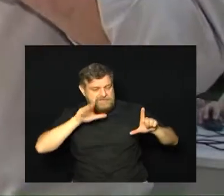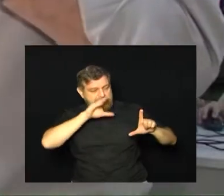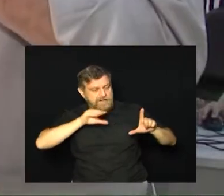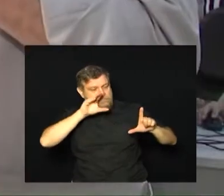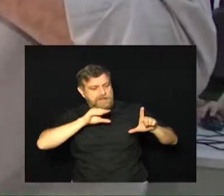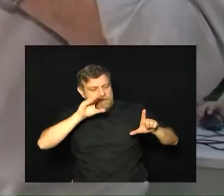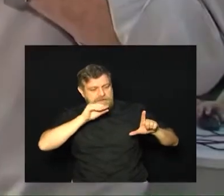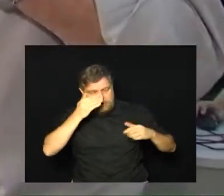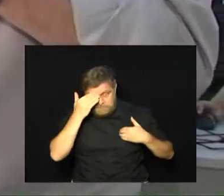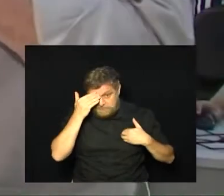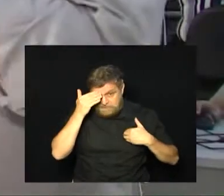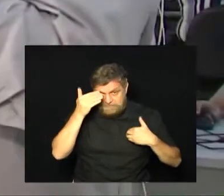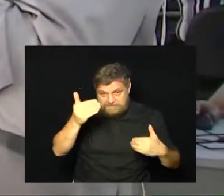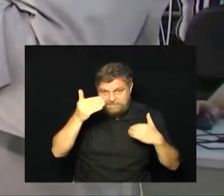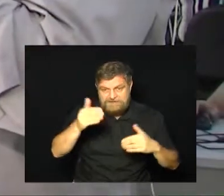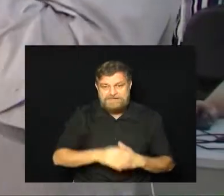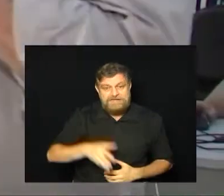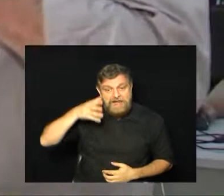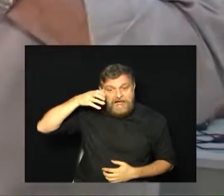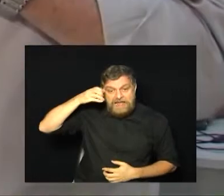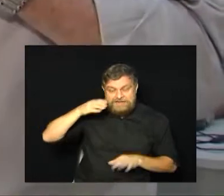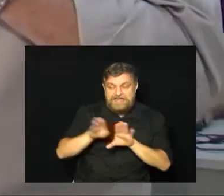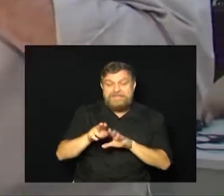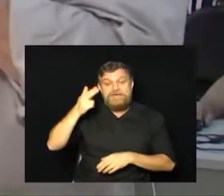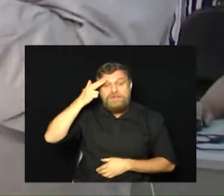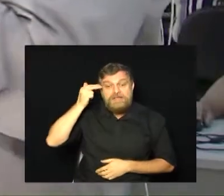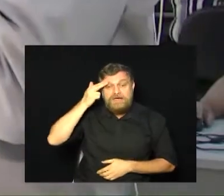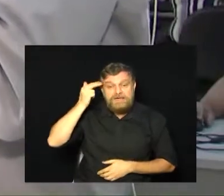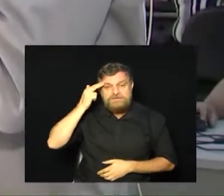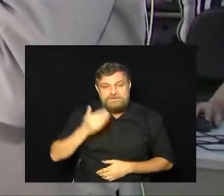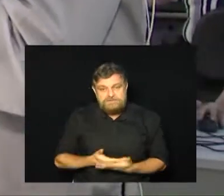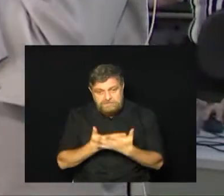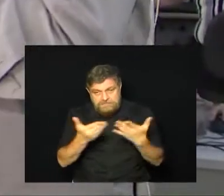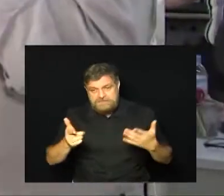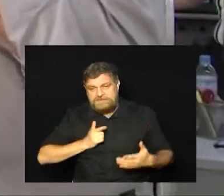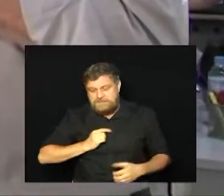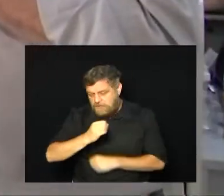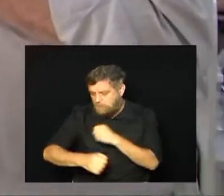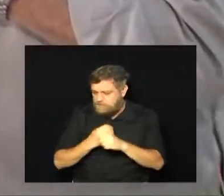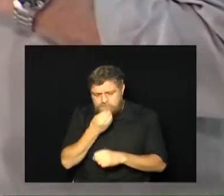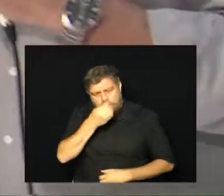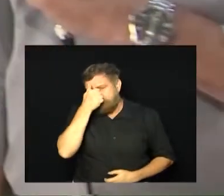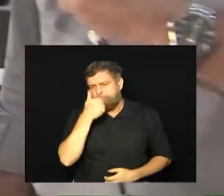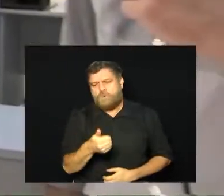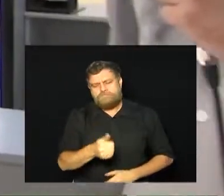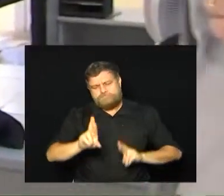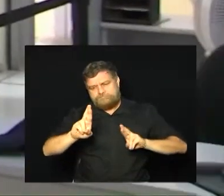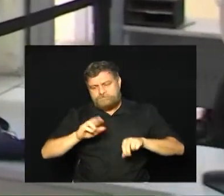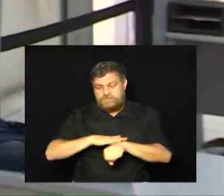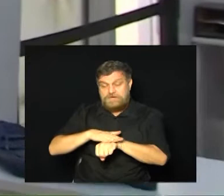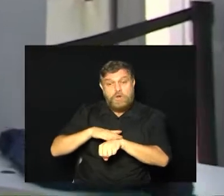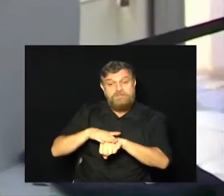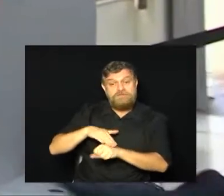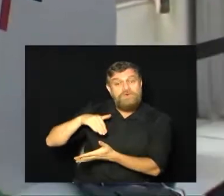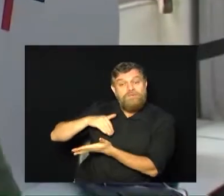Obrigado, Arthur, André, obrigado, Gabriel, e vocês têm um ano muito bom também. Então tá bom, a gente conversou aqui